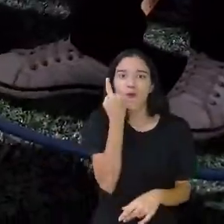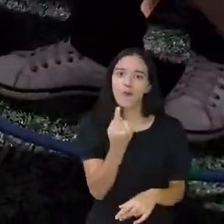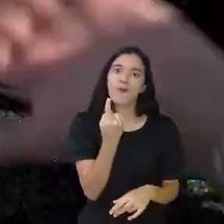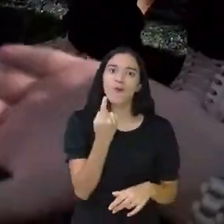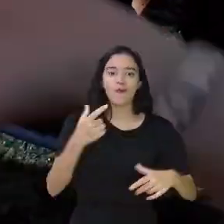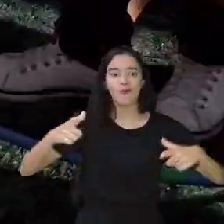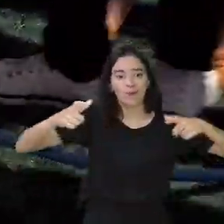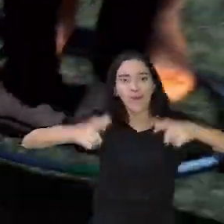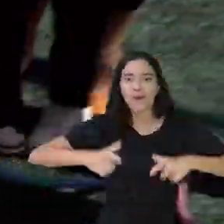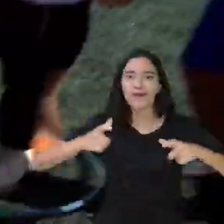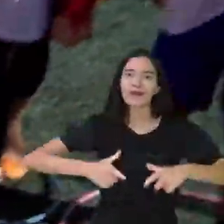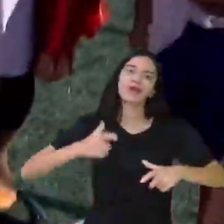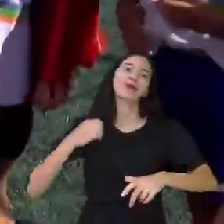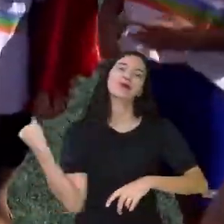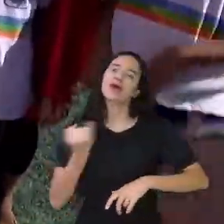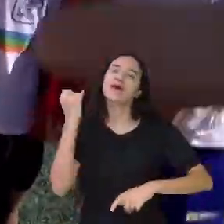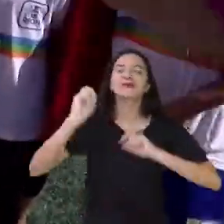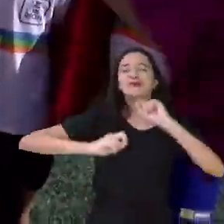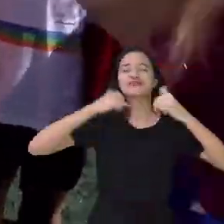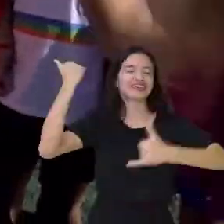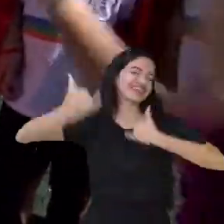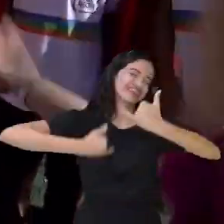brincar brincar